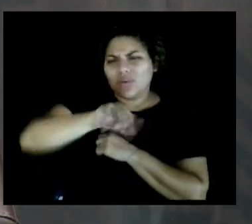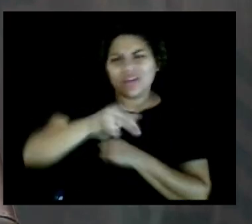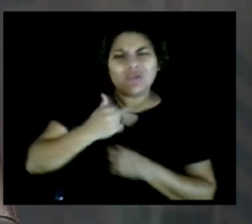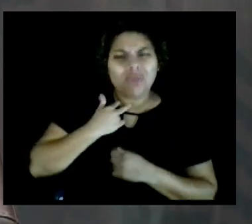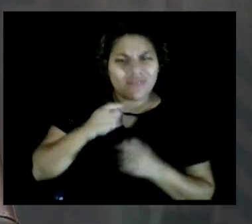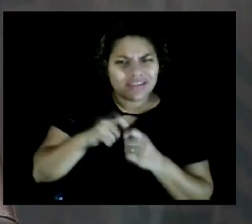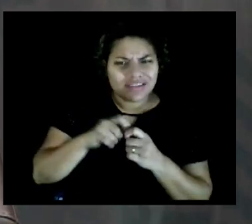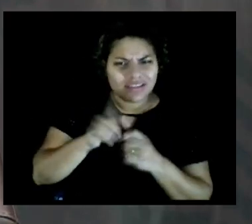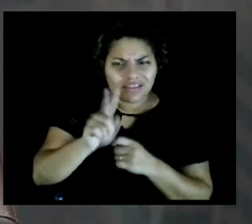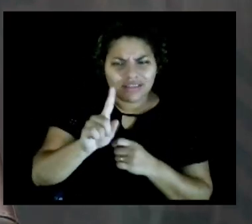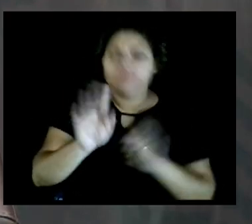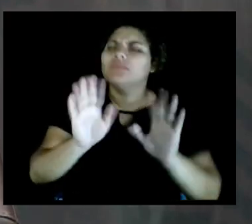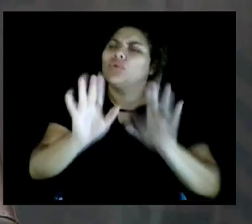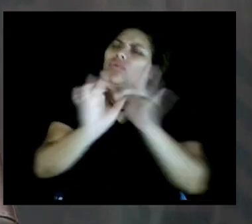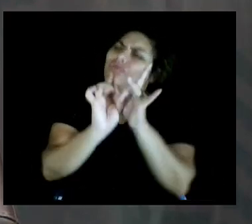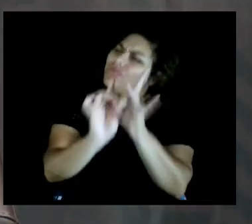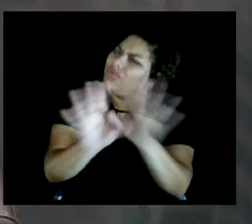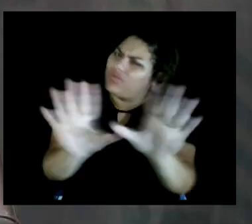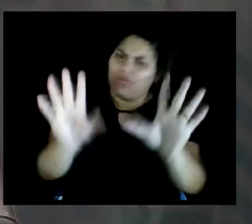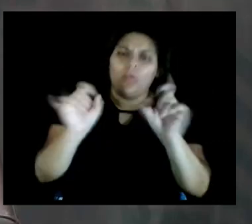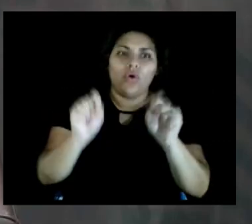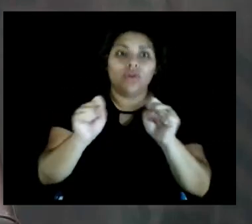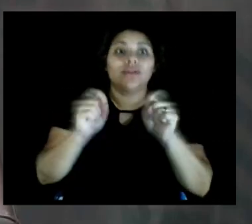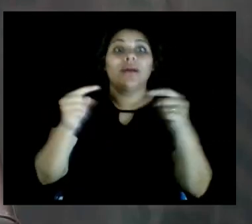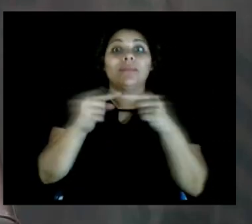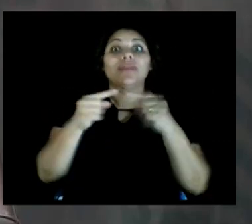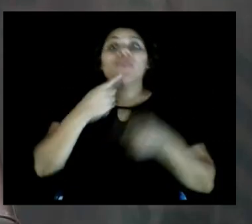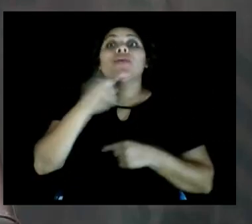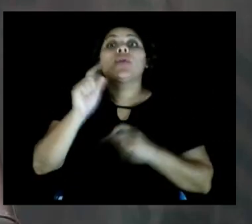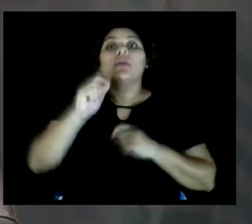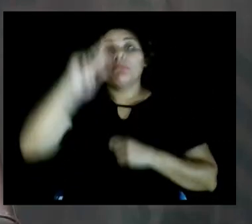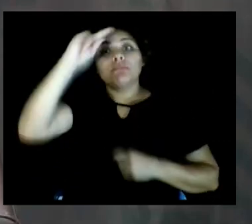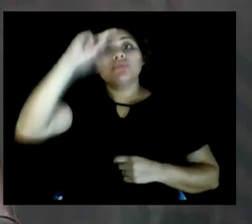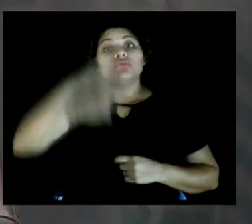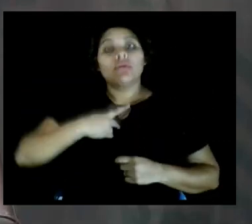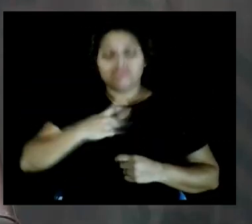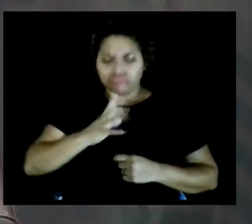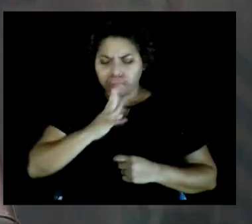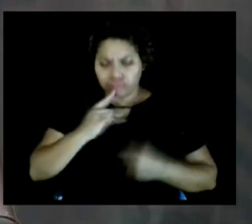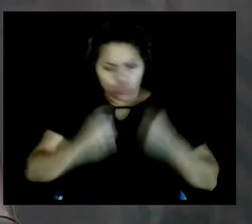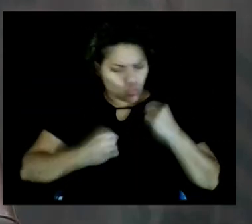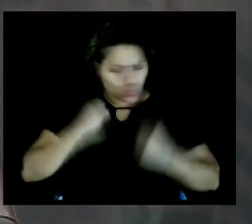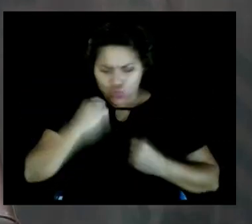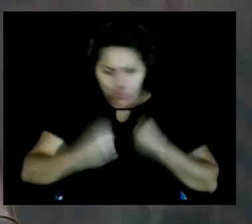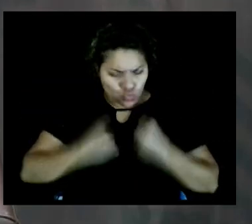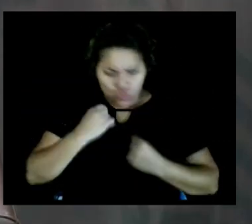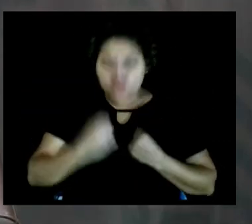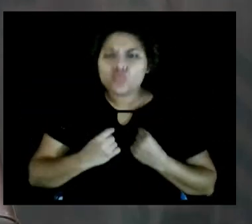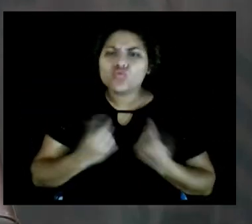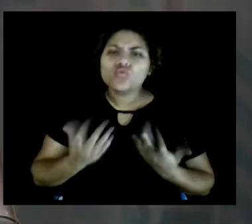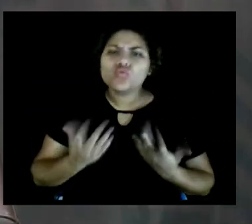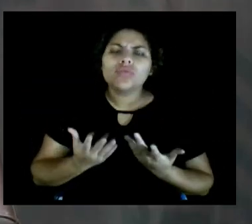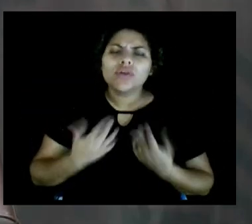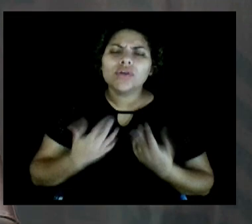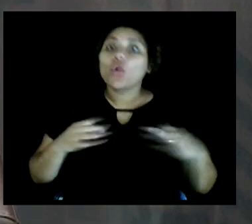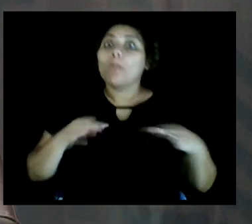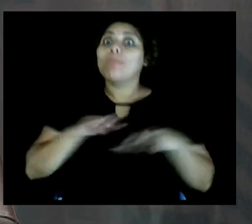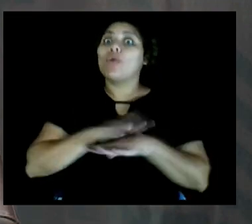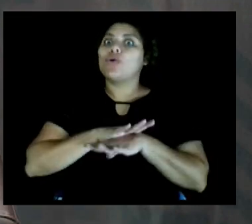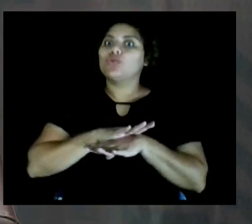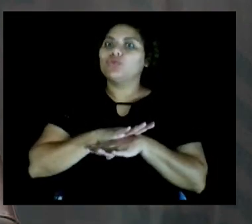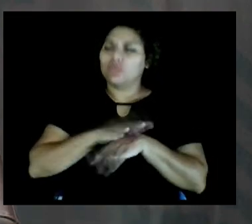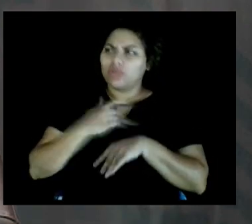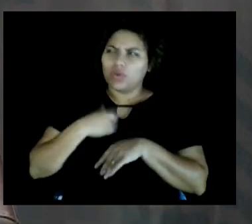do autoconhecimento. Então, o quanto que eu estou preparado para me deparar com algo que eu estou curioso no momento, tá?